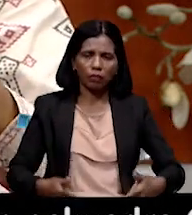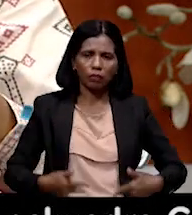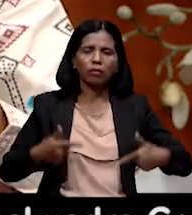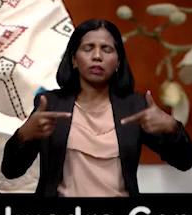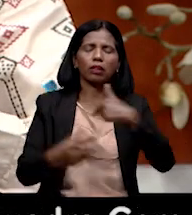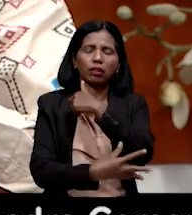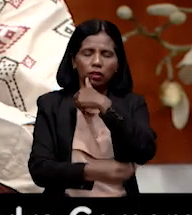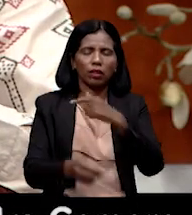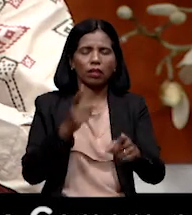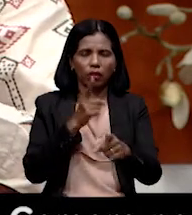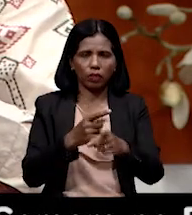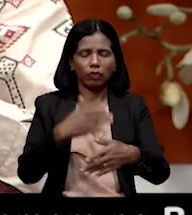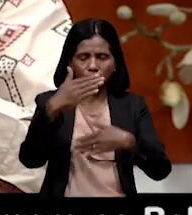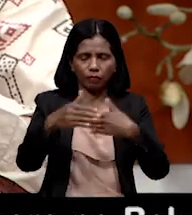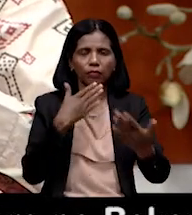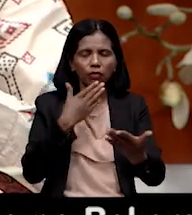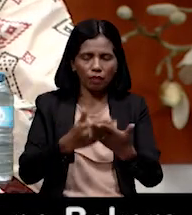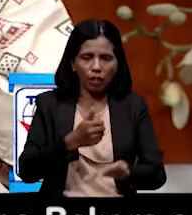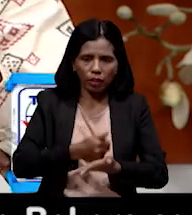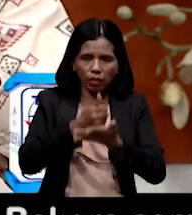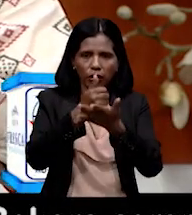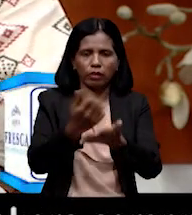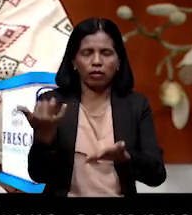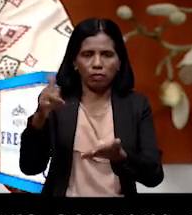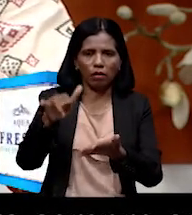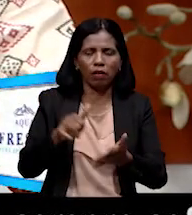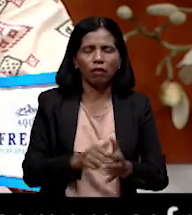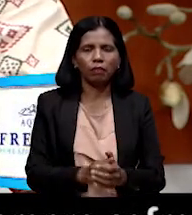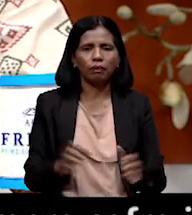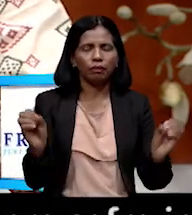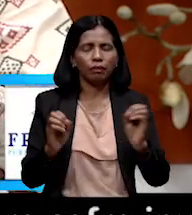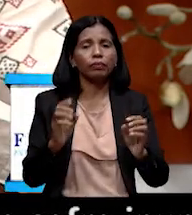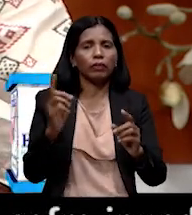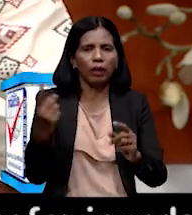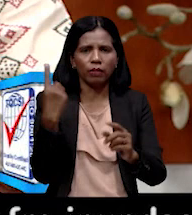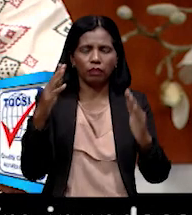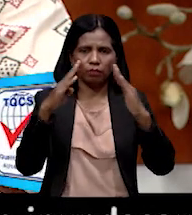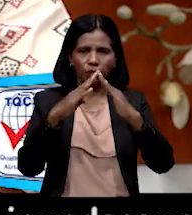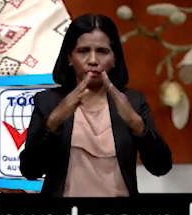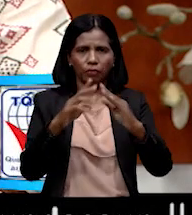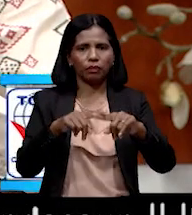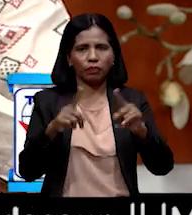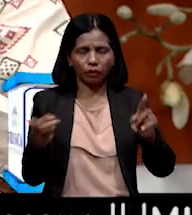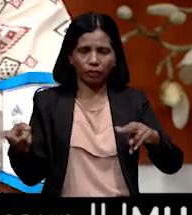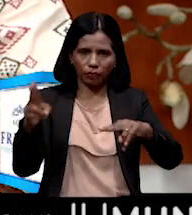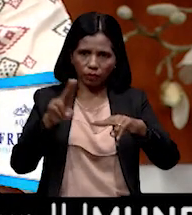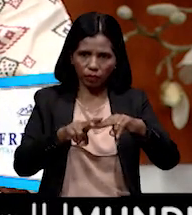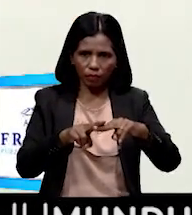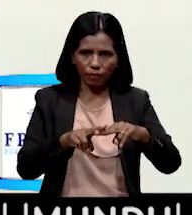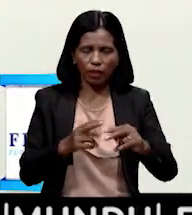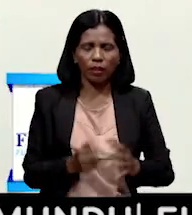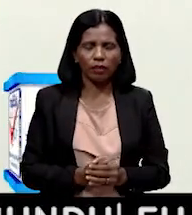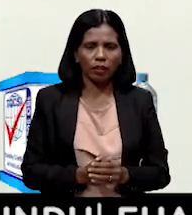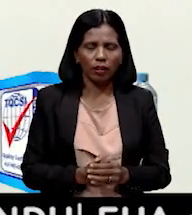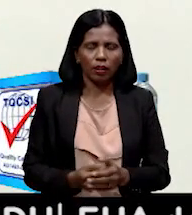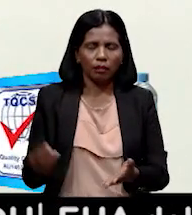ne dia para tu tau mata mesira la state uma mai be posita aumenta tan milhão rua nulu